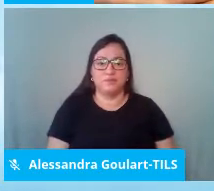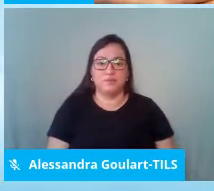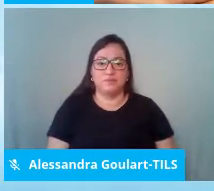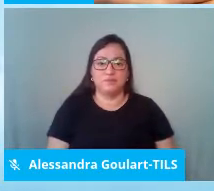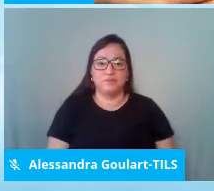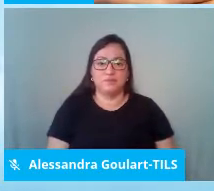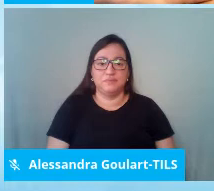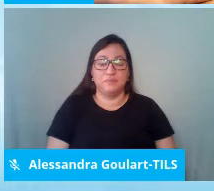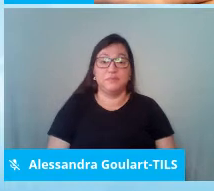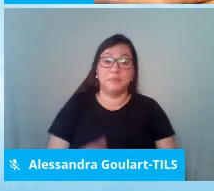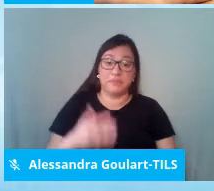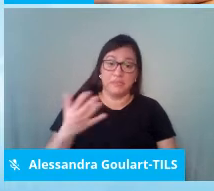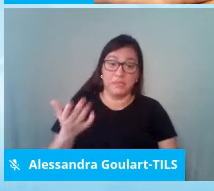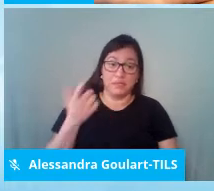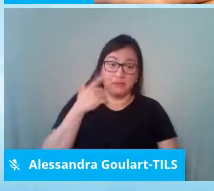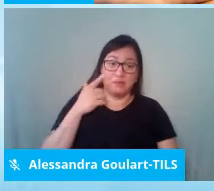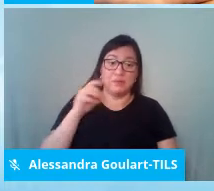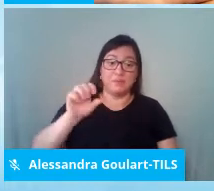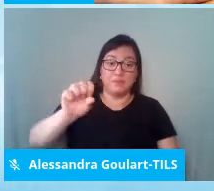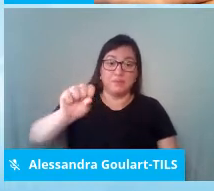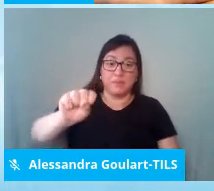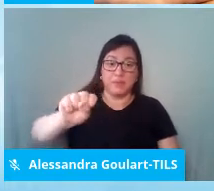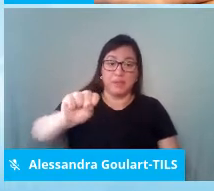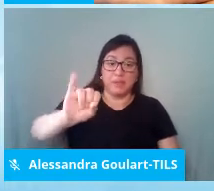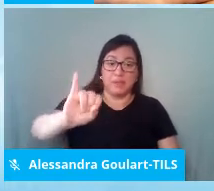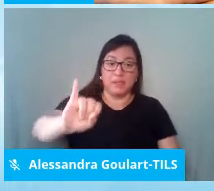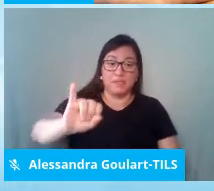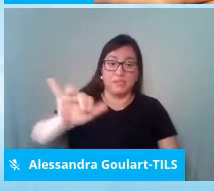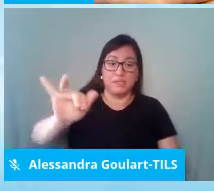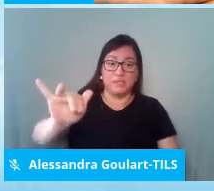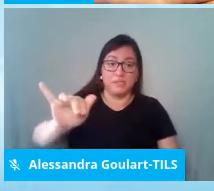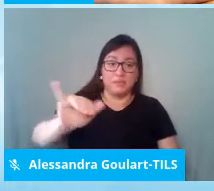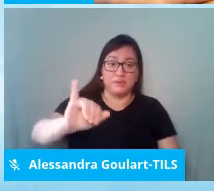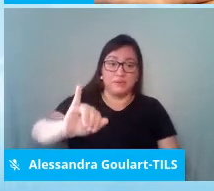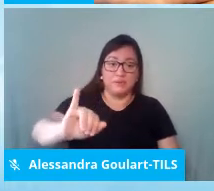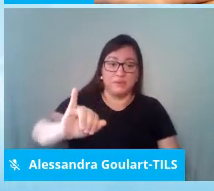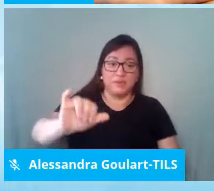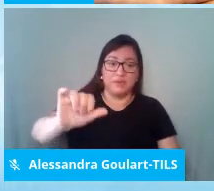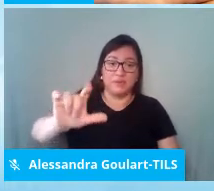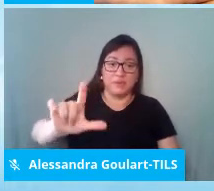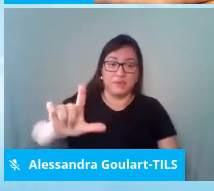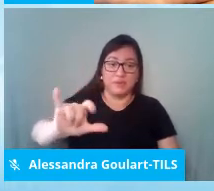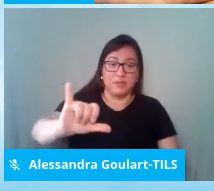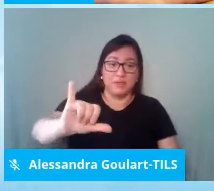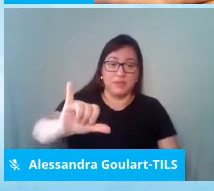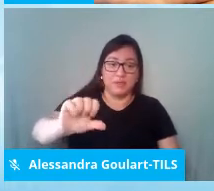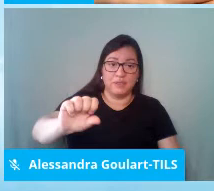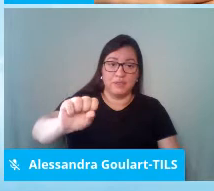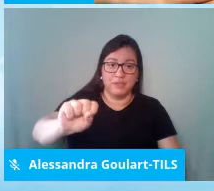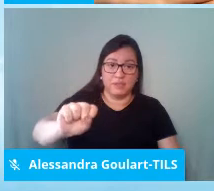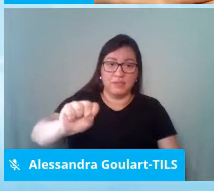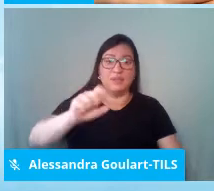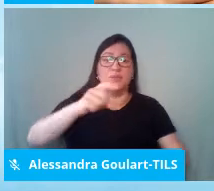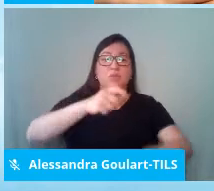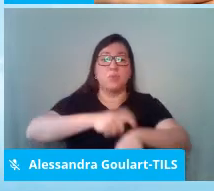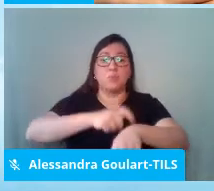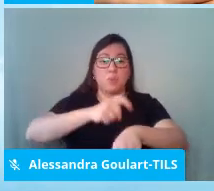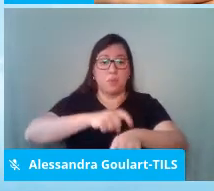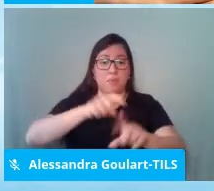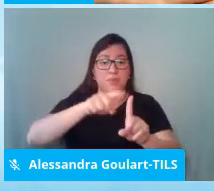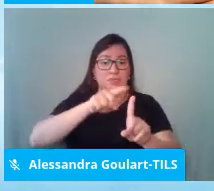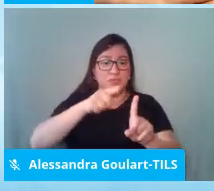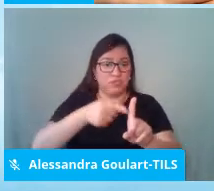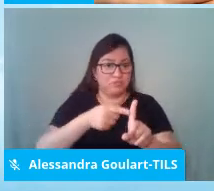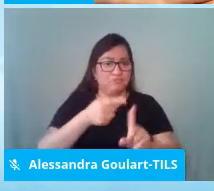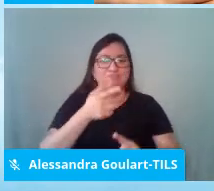Bom, a sífilis, então, na gestação, né? A gente vê que ela é uma doença muito presente nas gestações ao